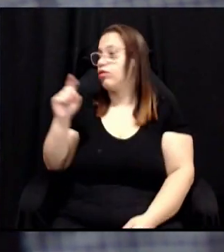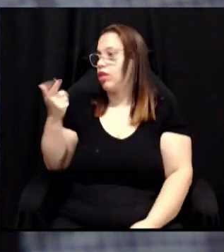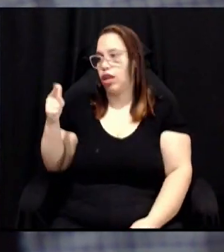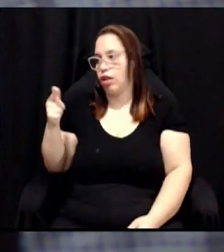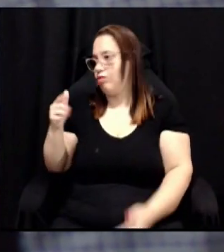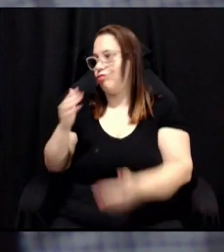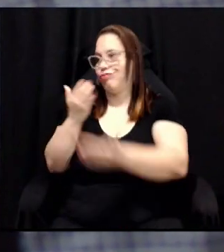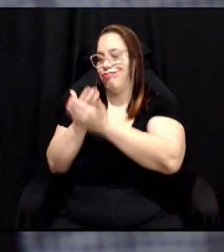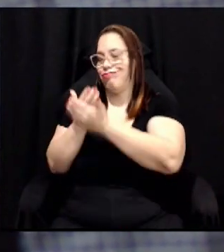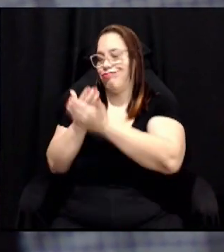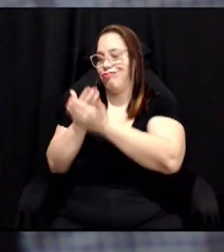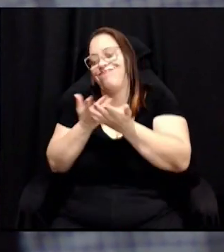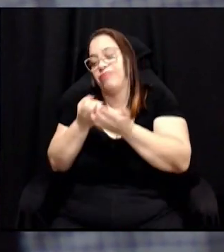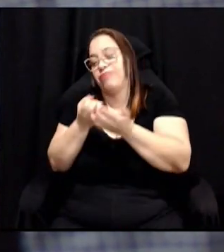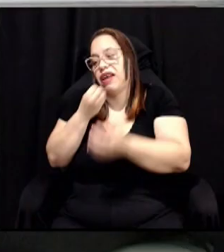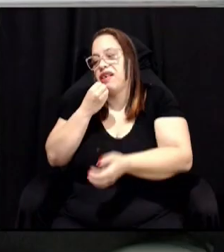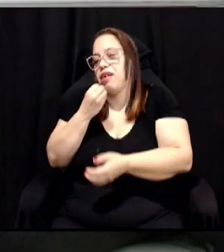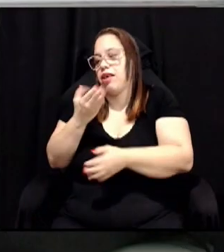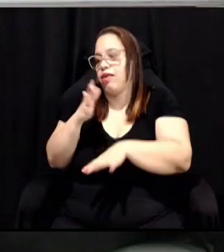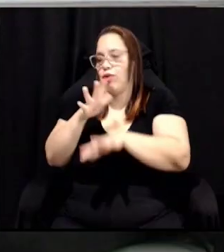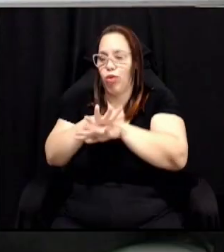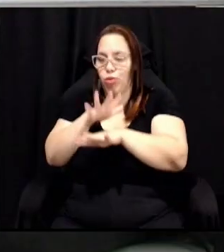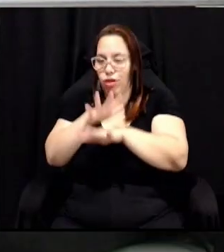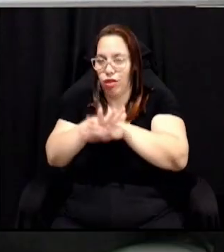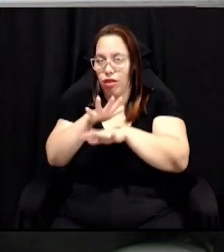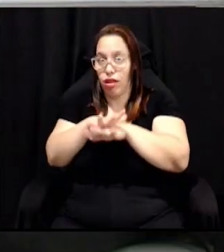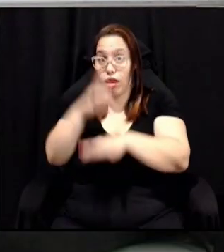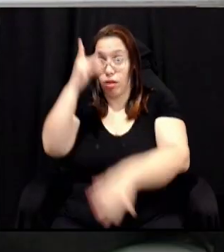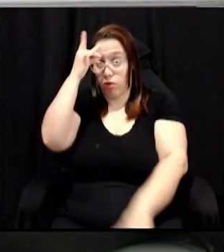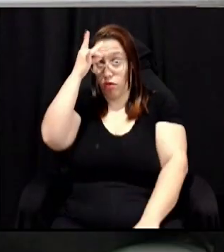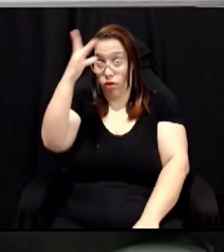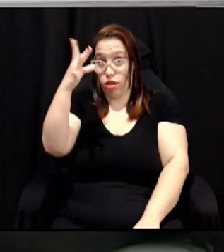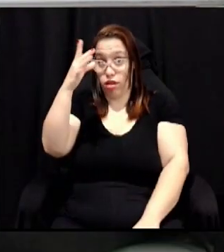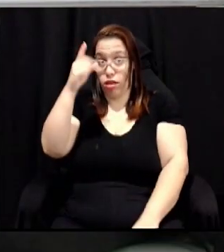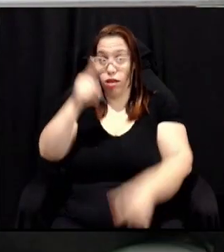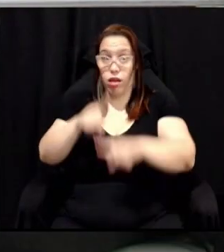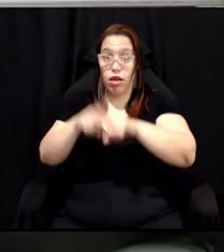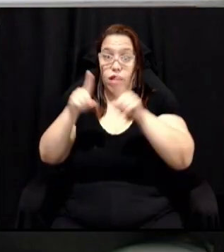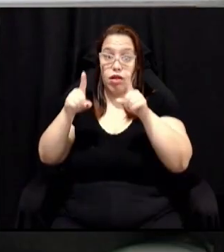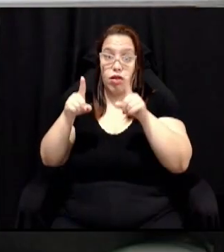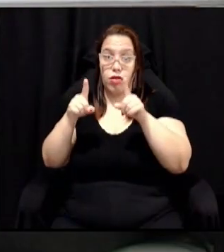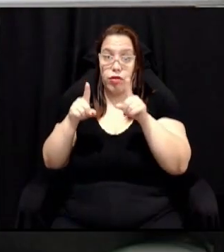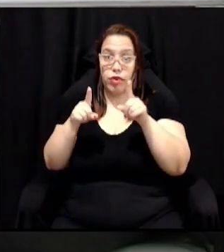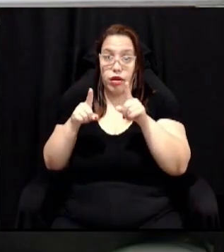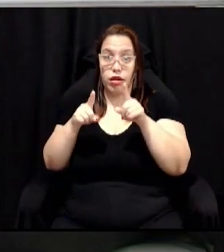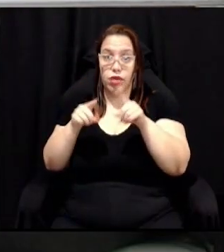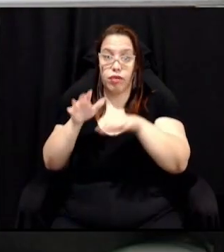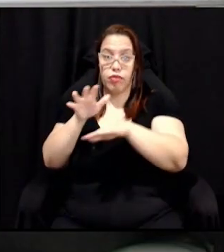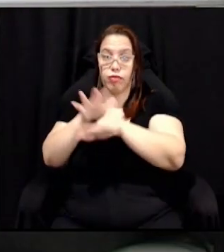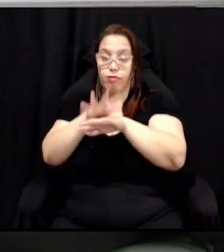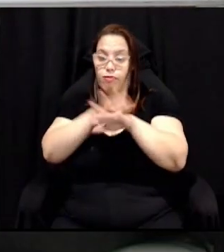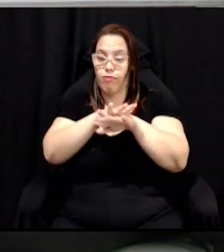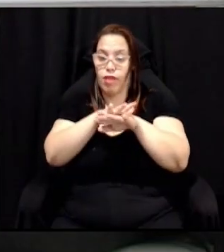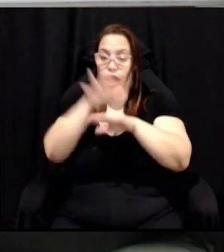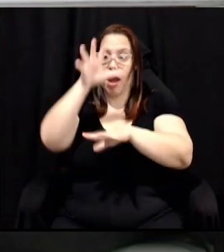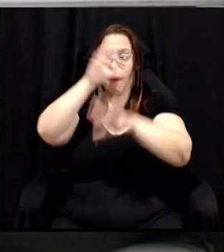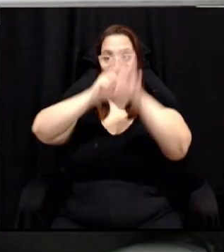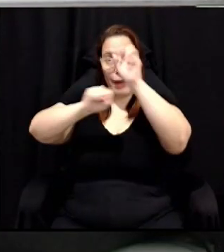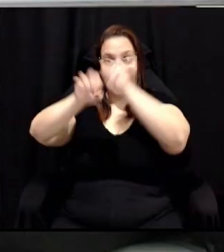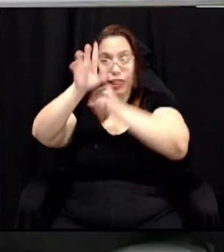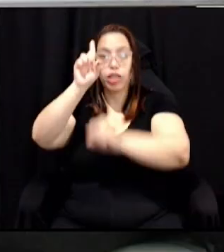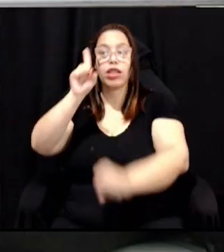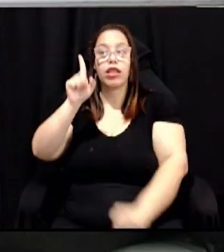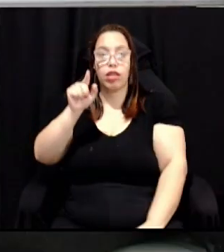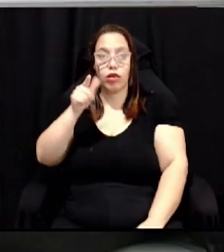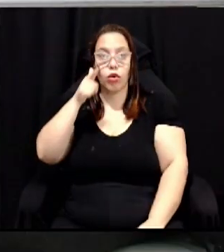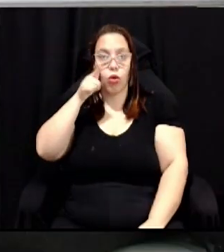Ser bom em matemática, claro que algumas pessoas têm mais facilidade, mas a matemática, assim como qualquer outra disciplina, é aprendível. Todo mundo consegue desenvolver